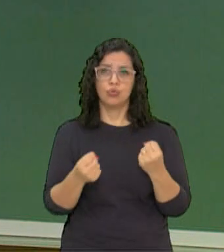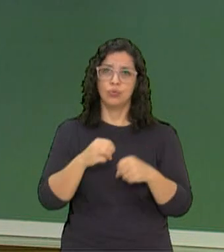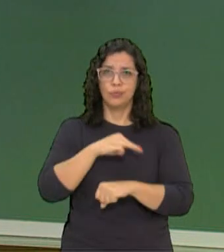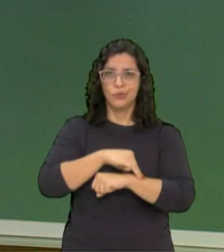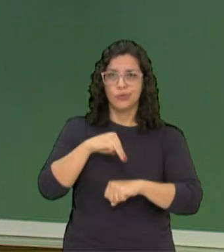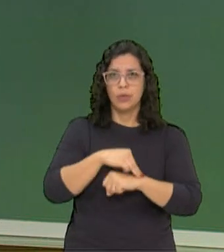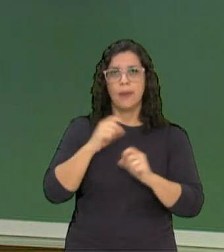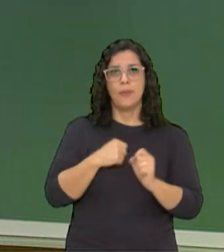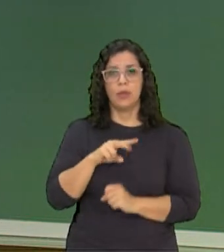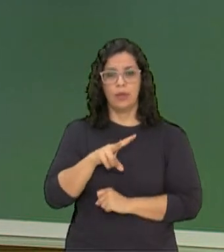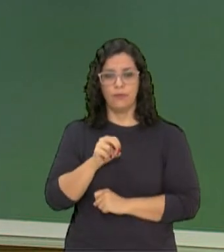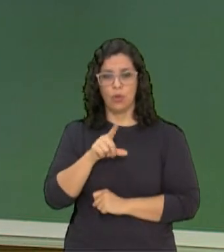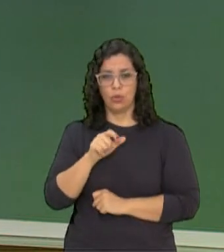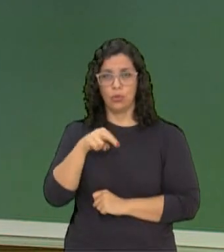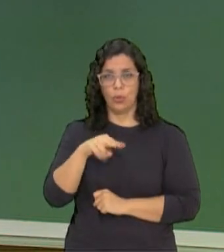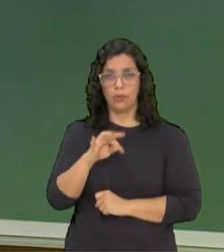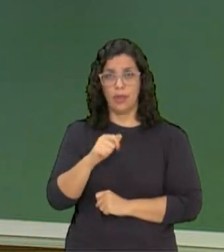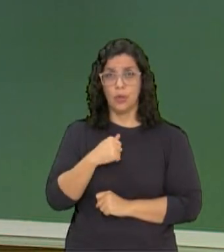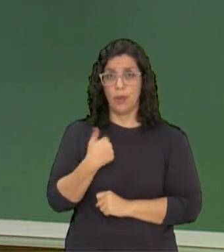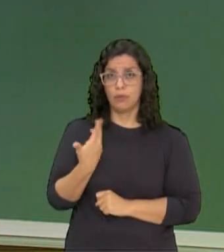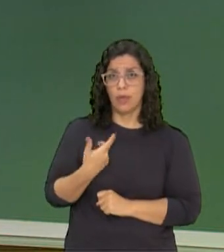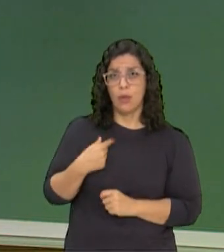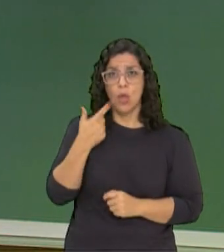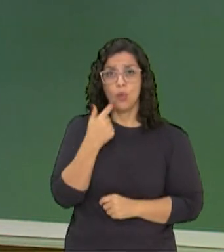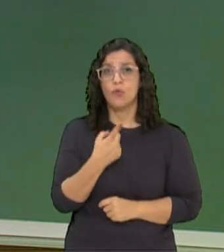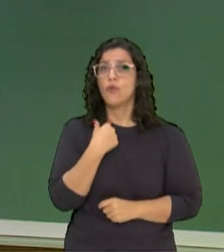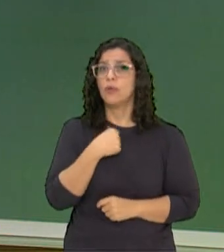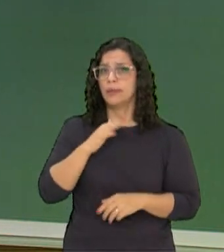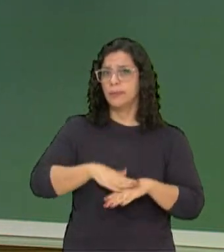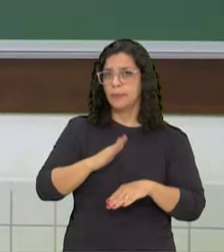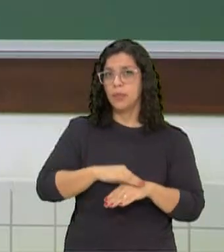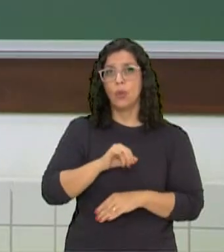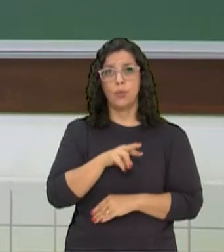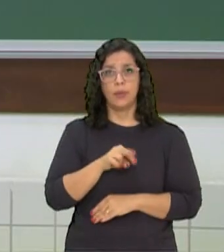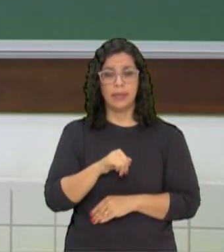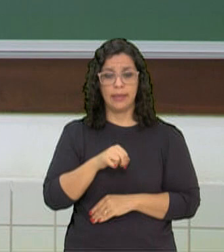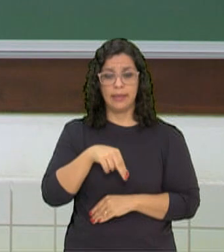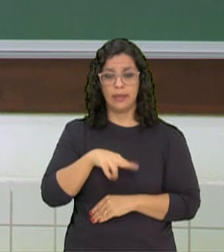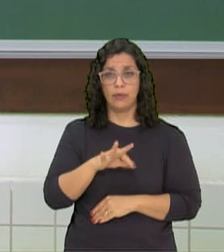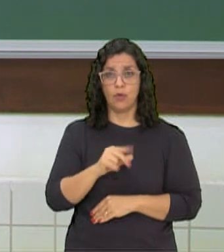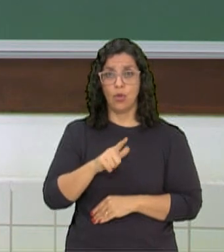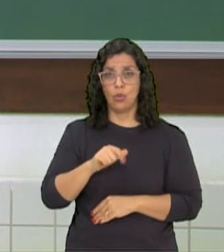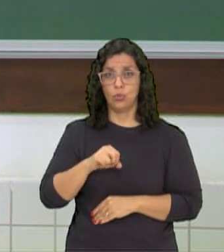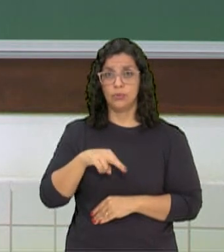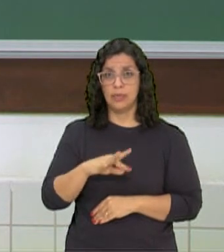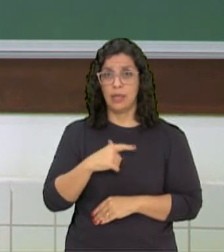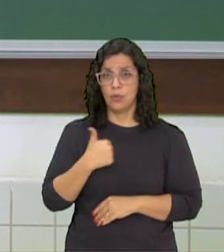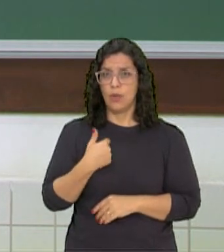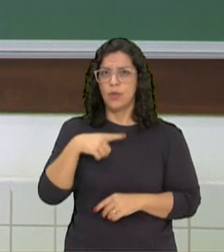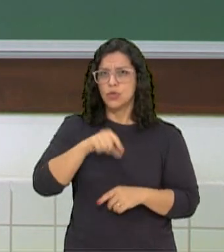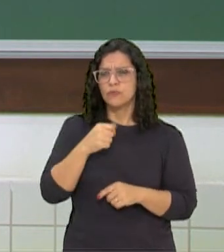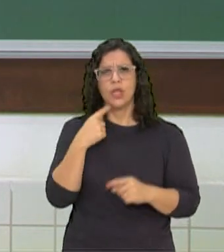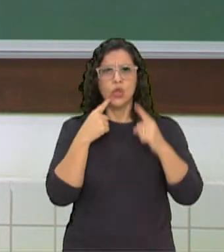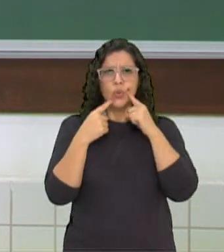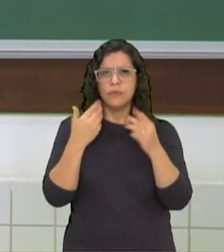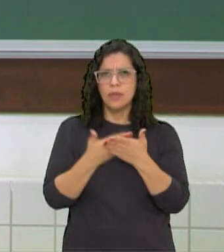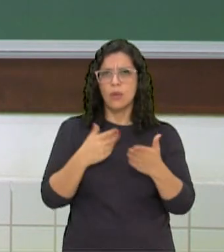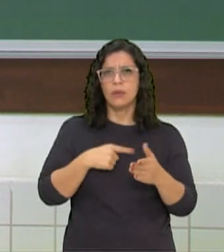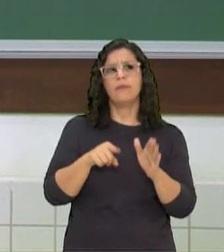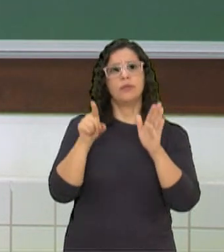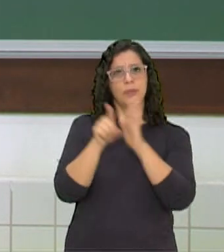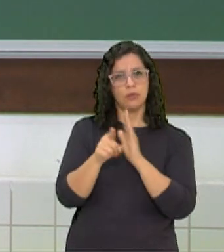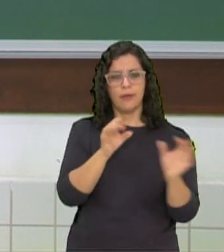involuntária conforme o tipo de musculatura e função do órgão em si. Pessoal, Se ficaram dúvidas nessas aulas, você pode